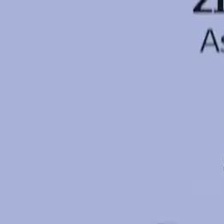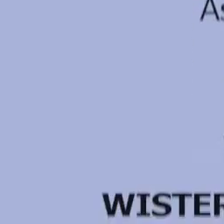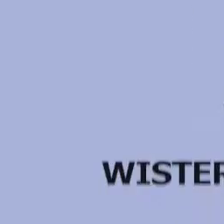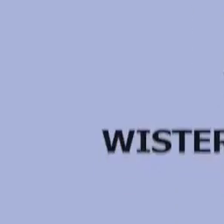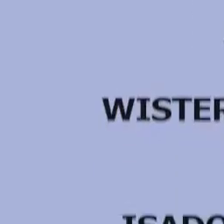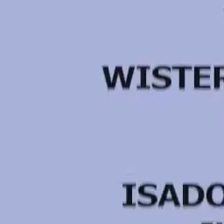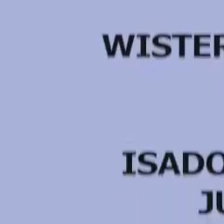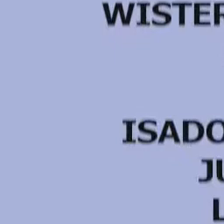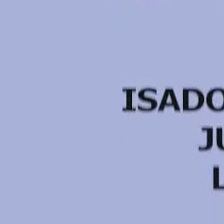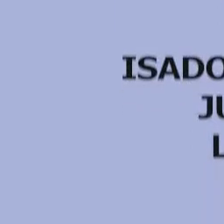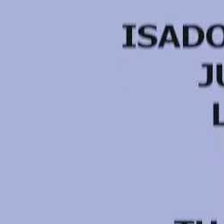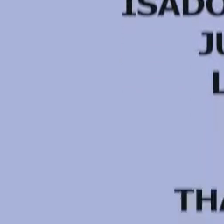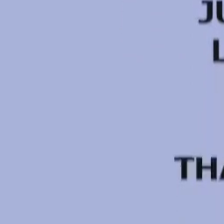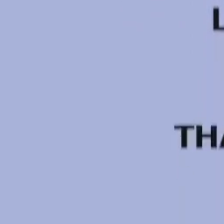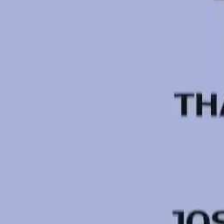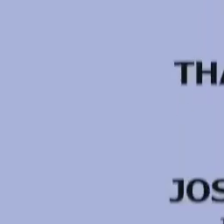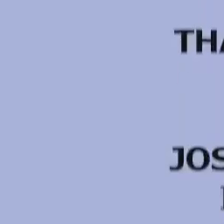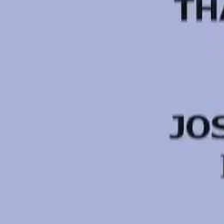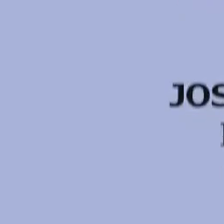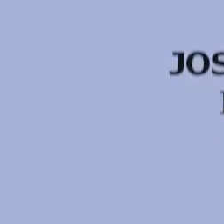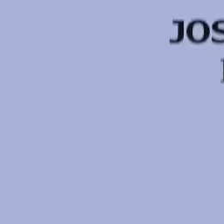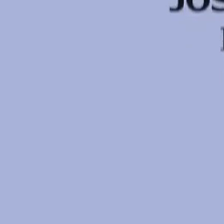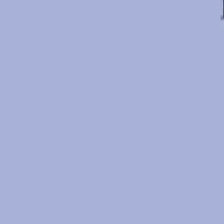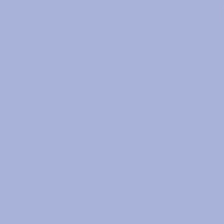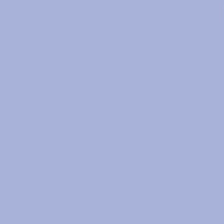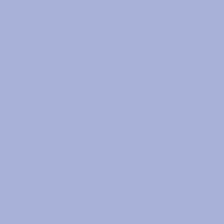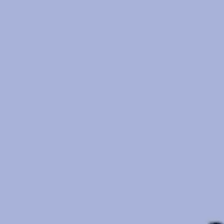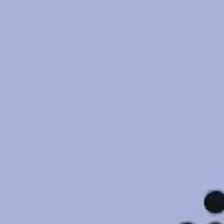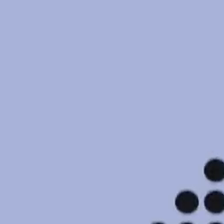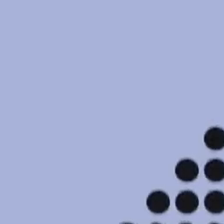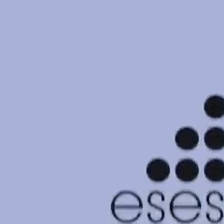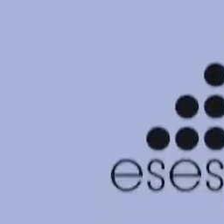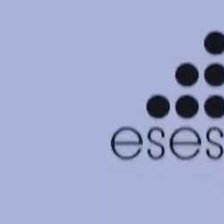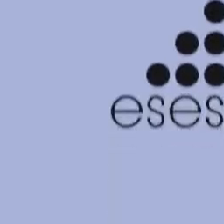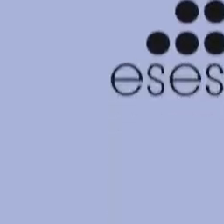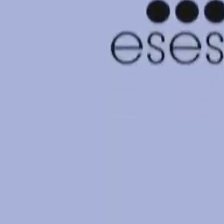Tchau, tchau.